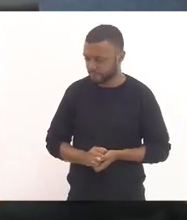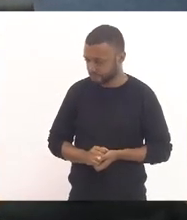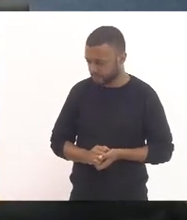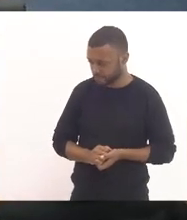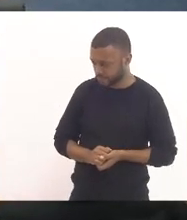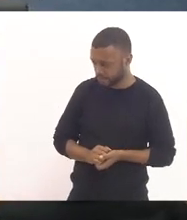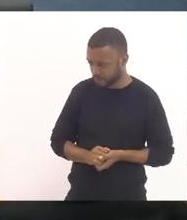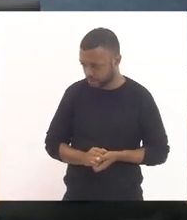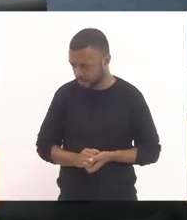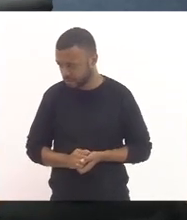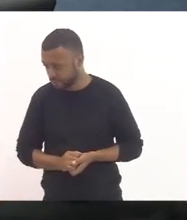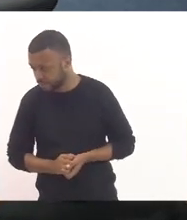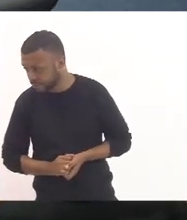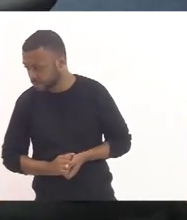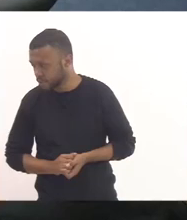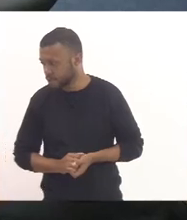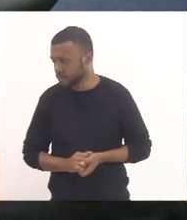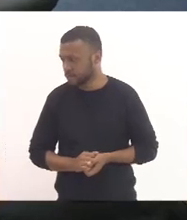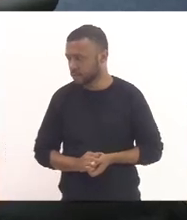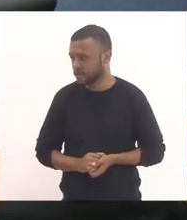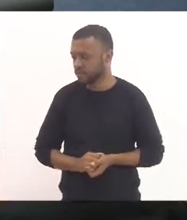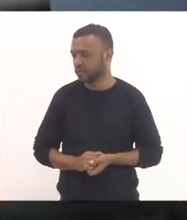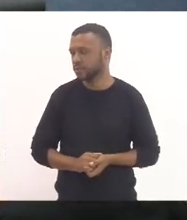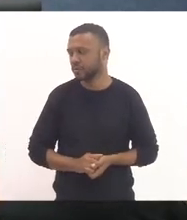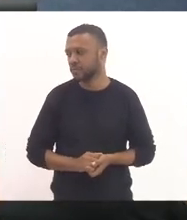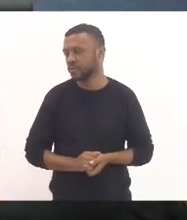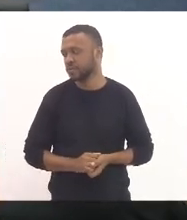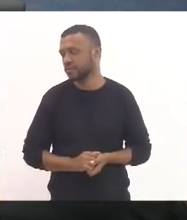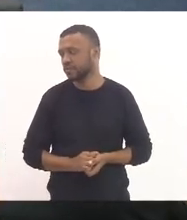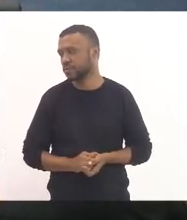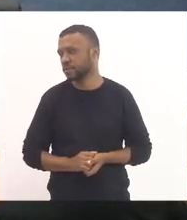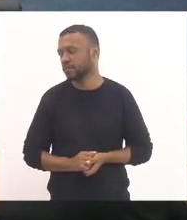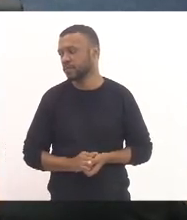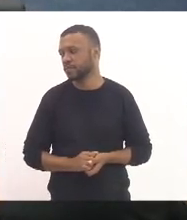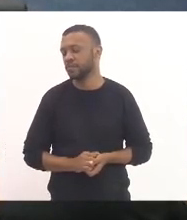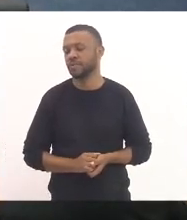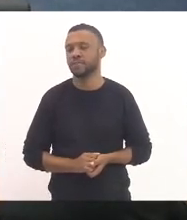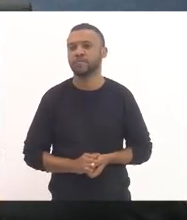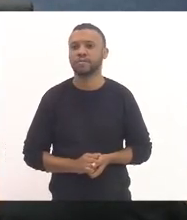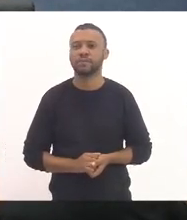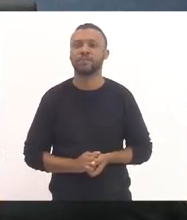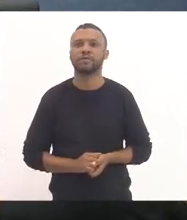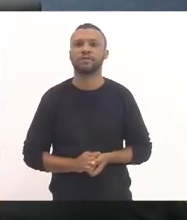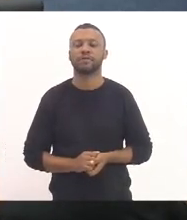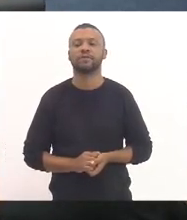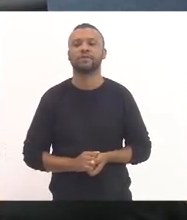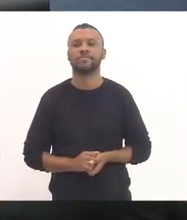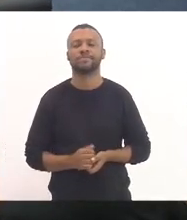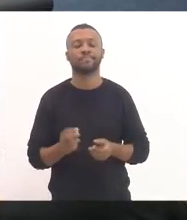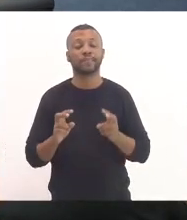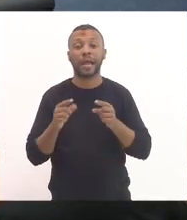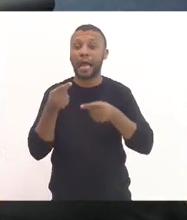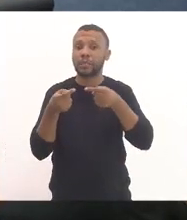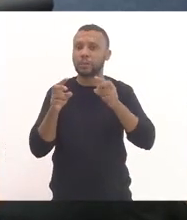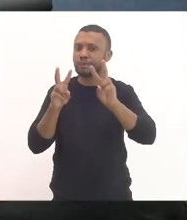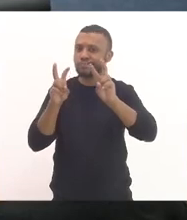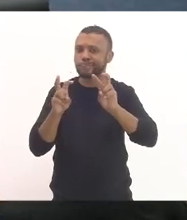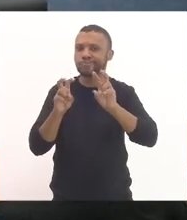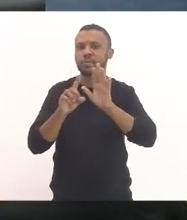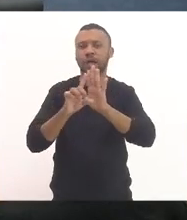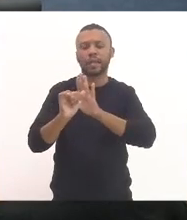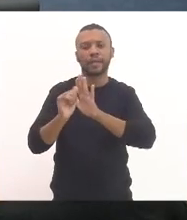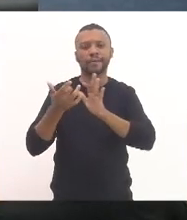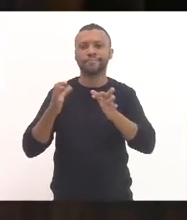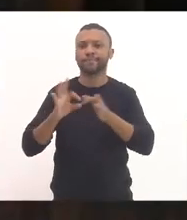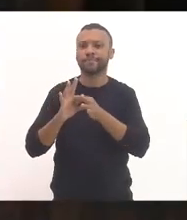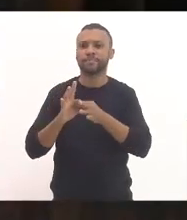a renda o tema à discussão da lei orgânica é uma